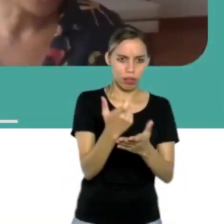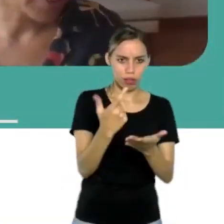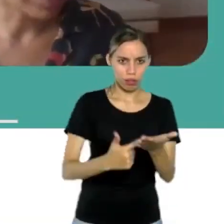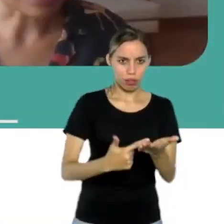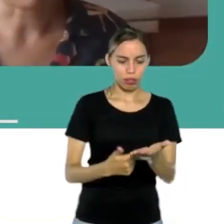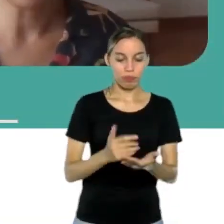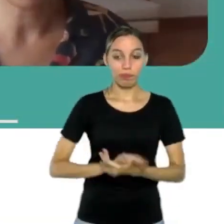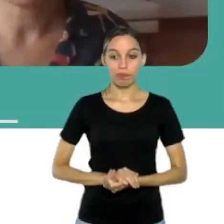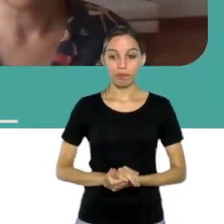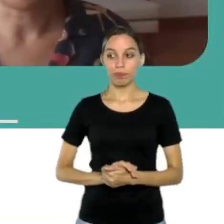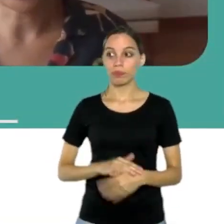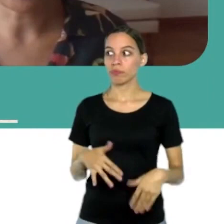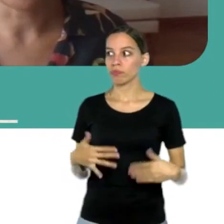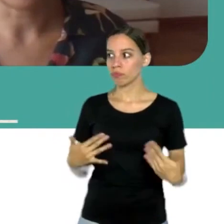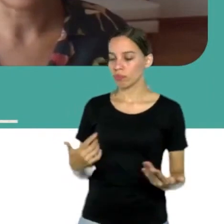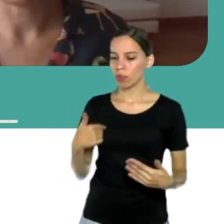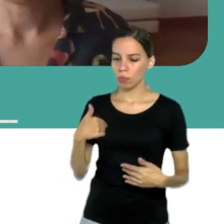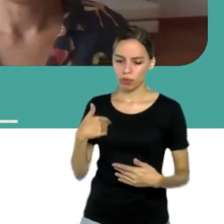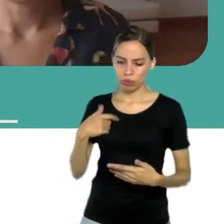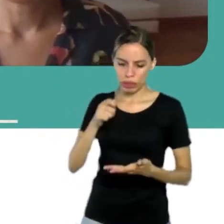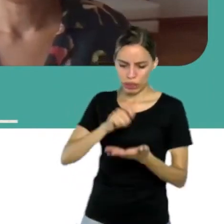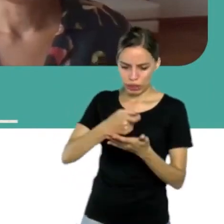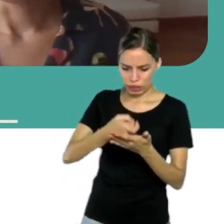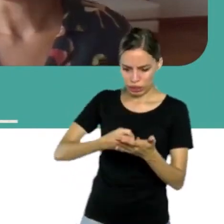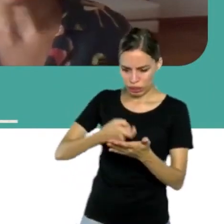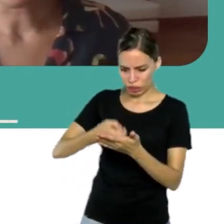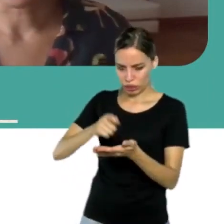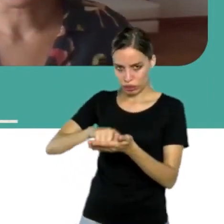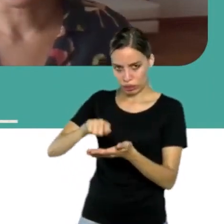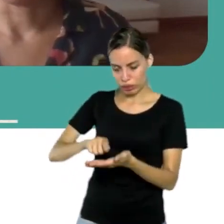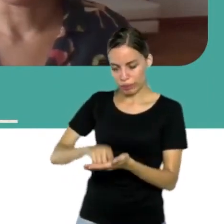Quando eu senti que eu estava com o livro pronto, né?